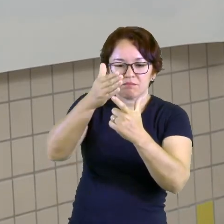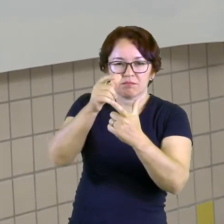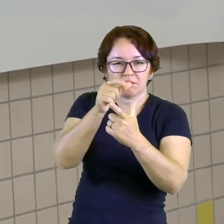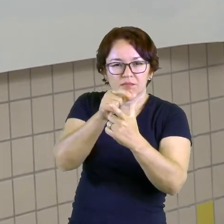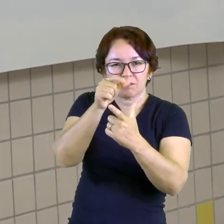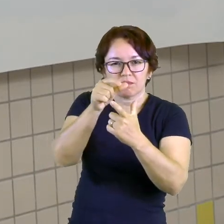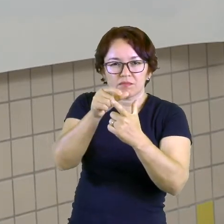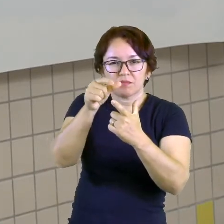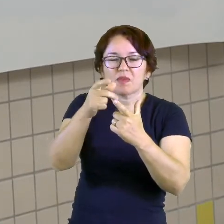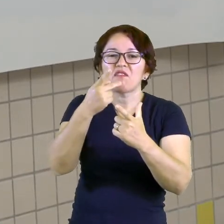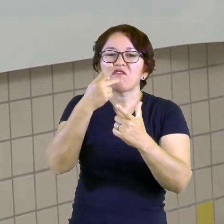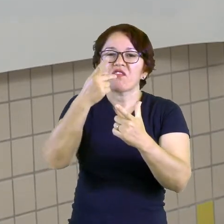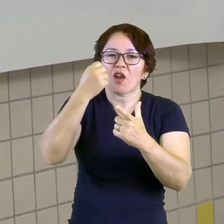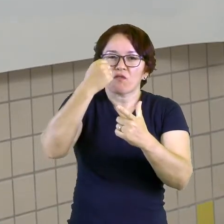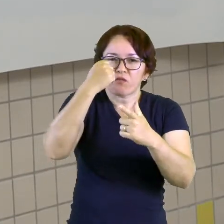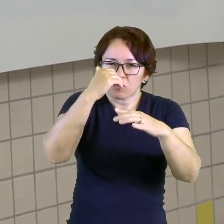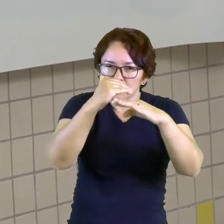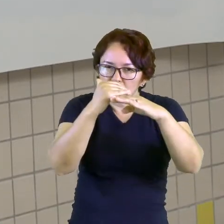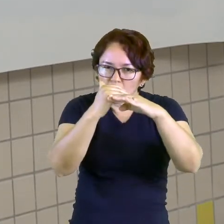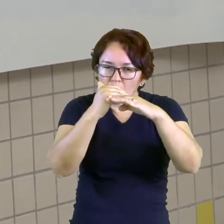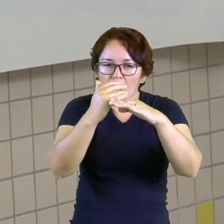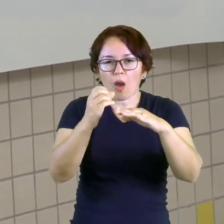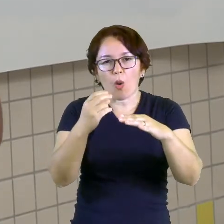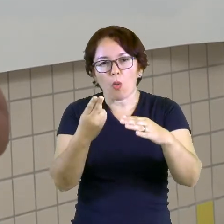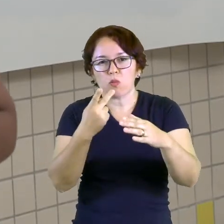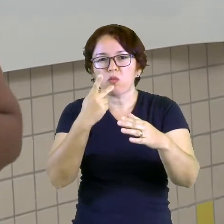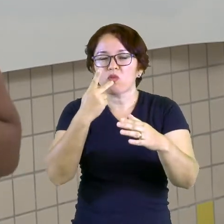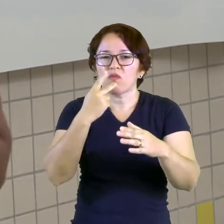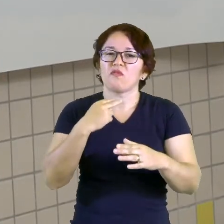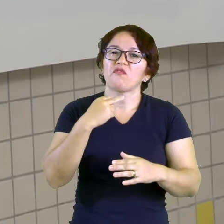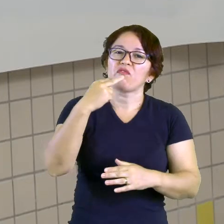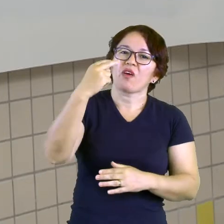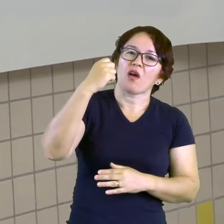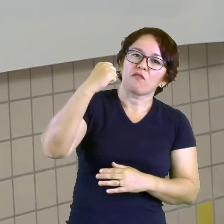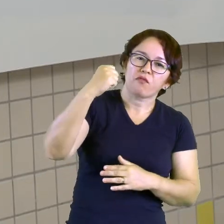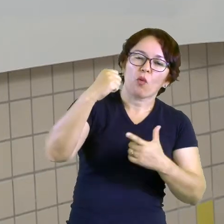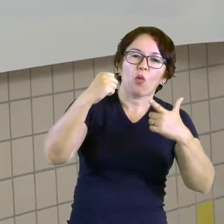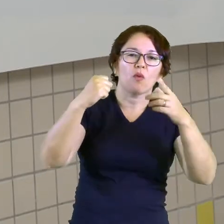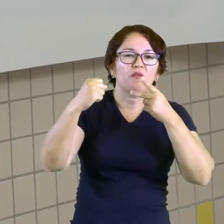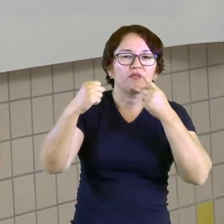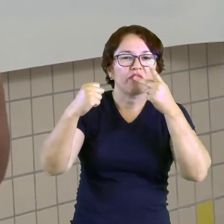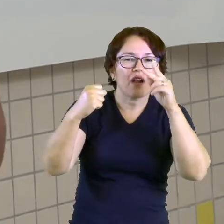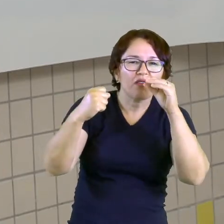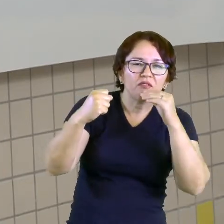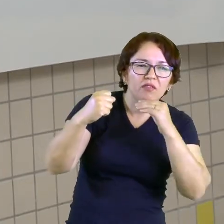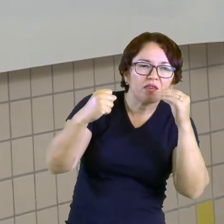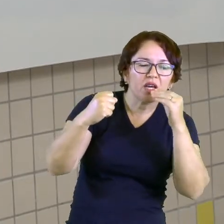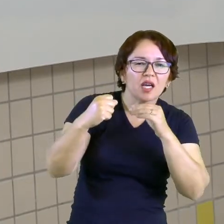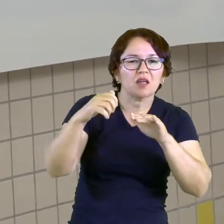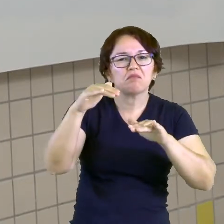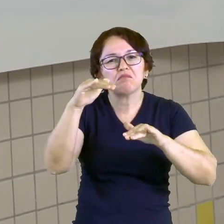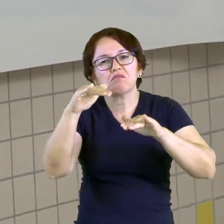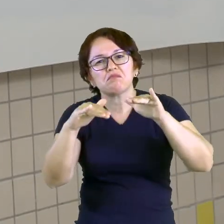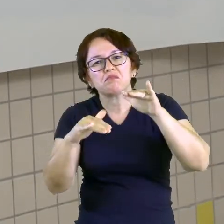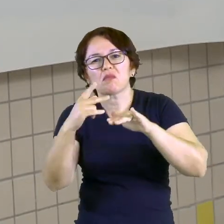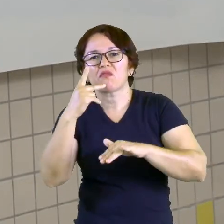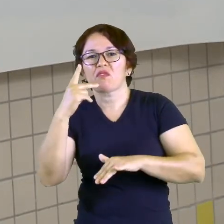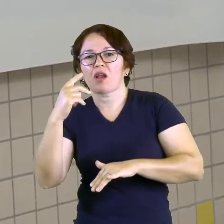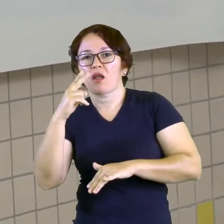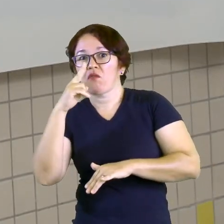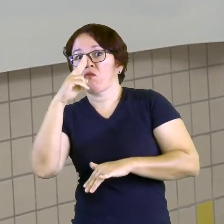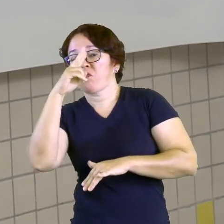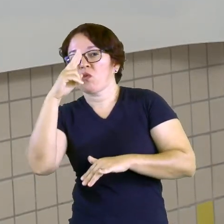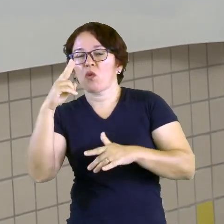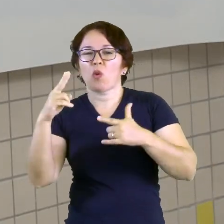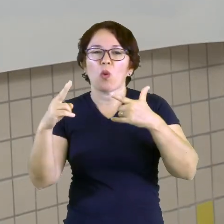mesmo tom? Ou será que tem uma que é mais forte, outra mais fraca, com mais intensidade,